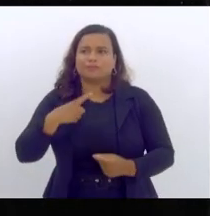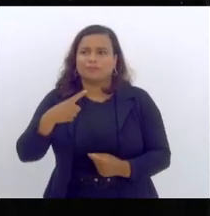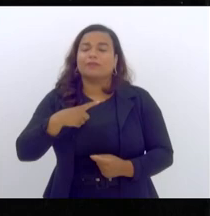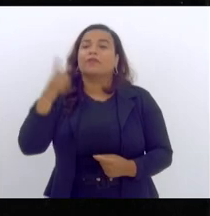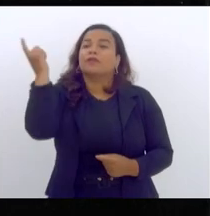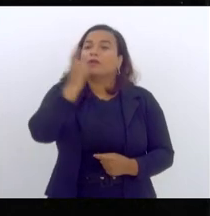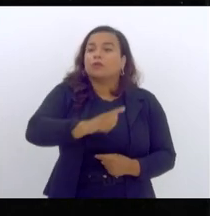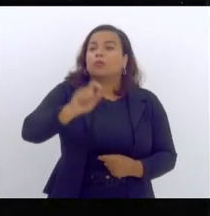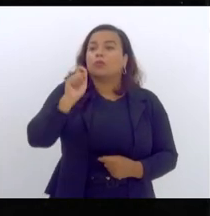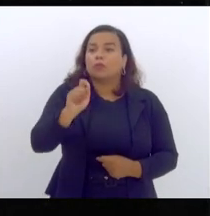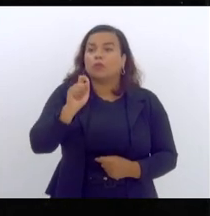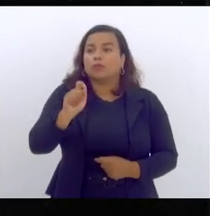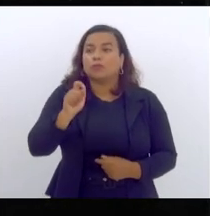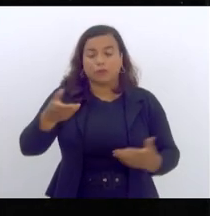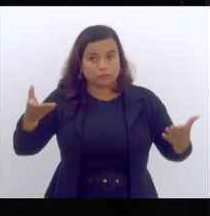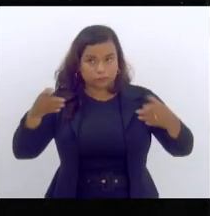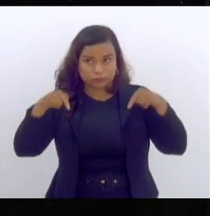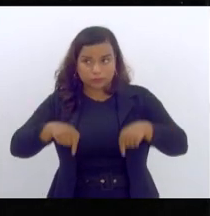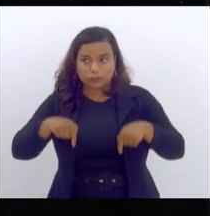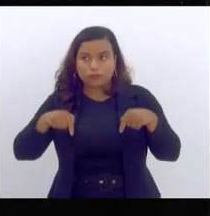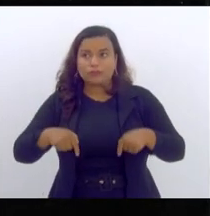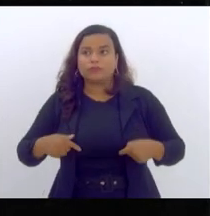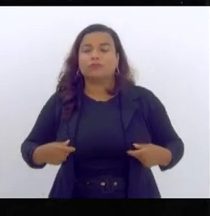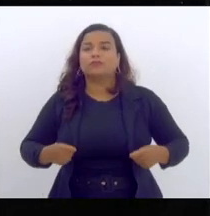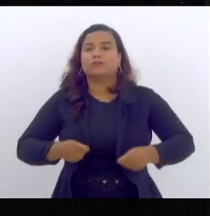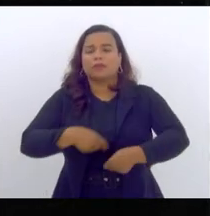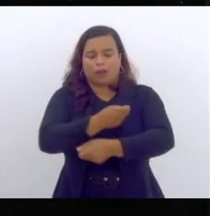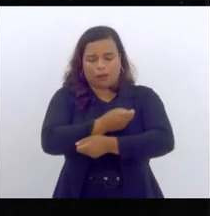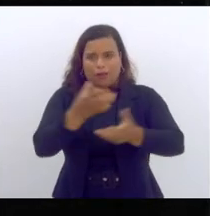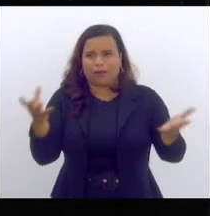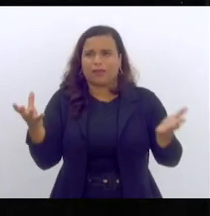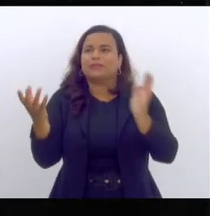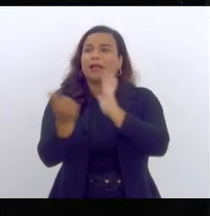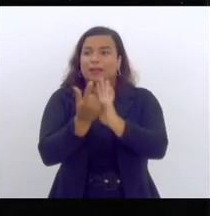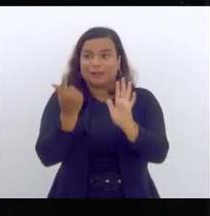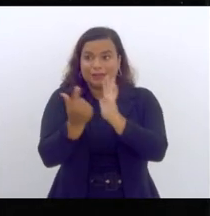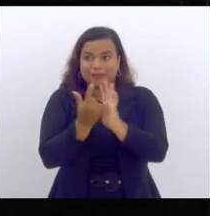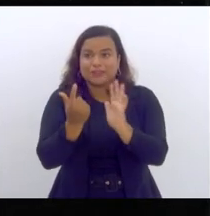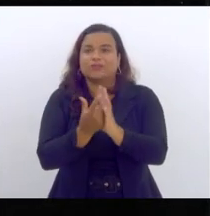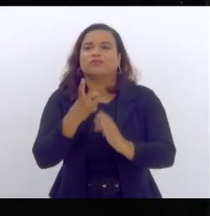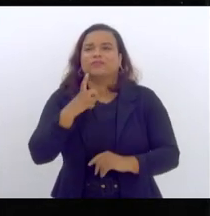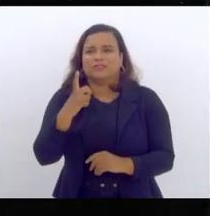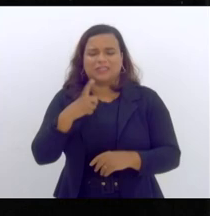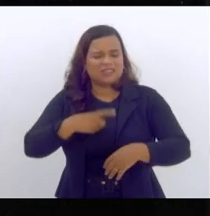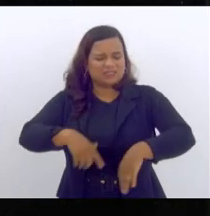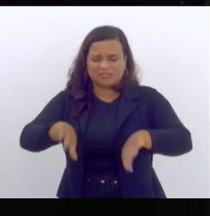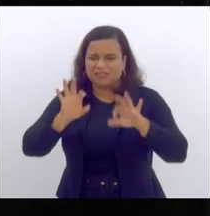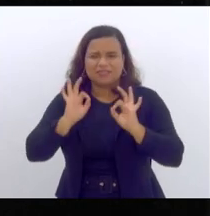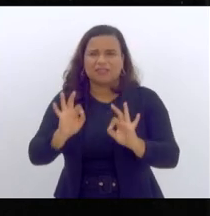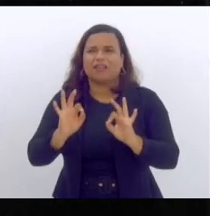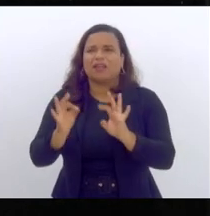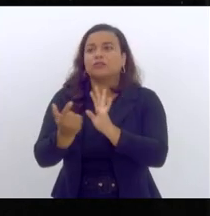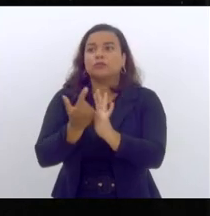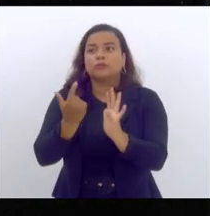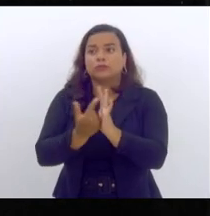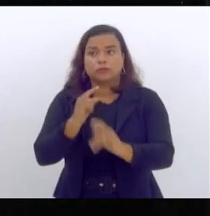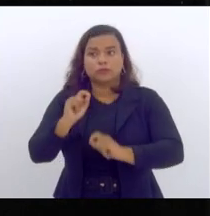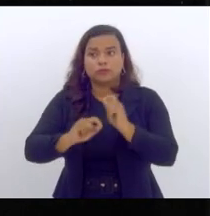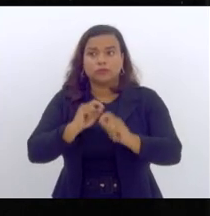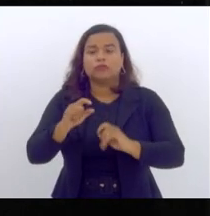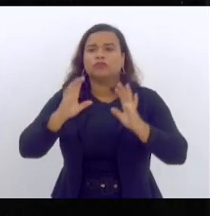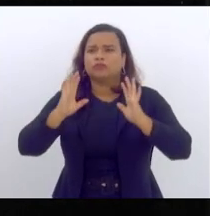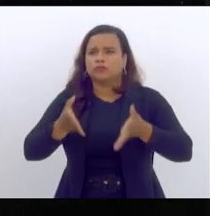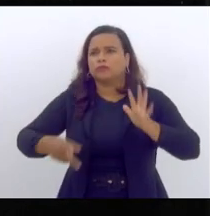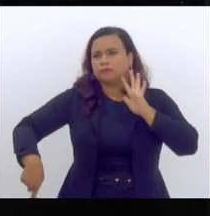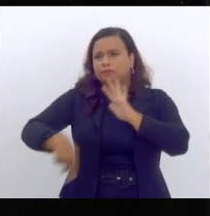poder agora tá fazendo lançamento desse livro que com certeza né já